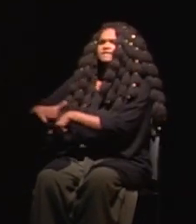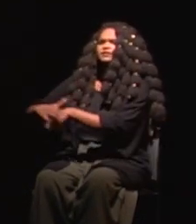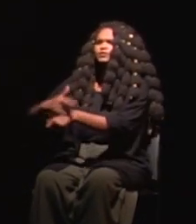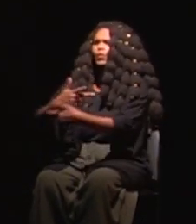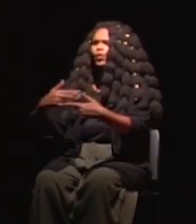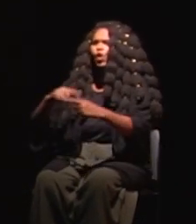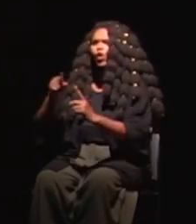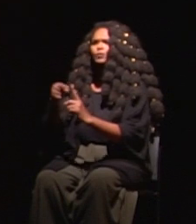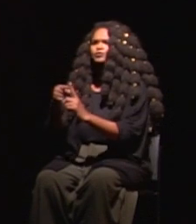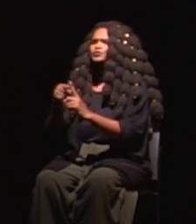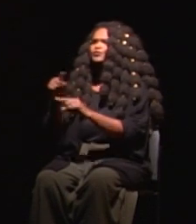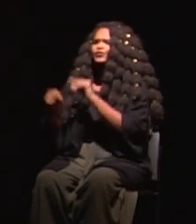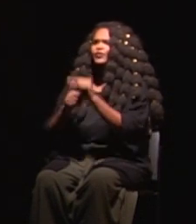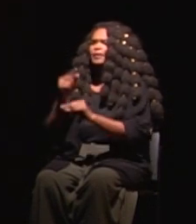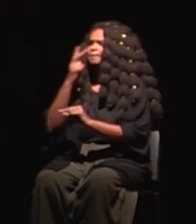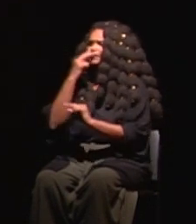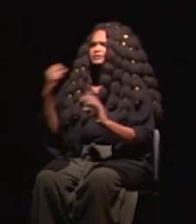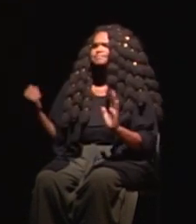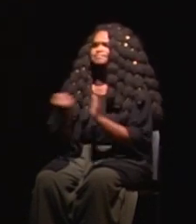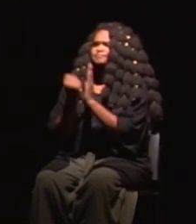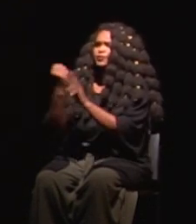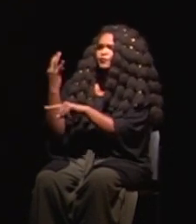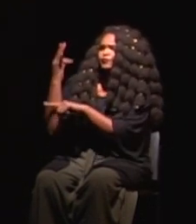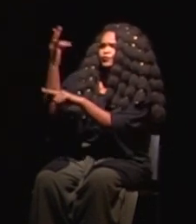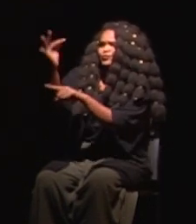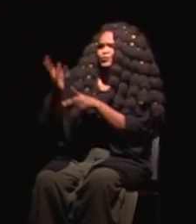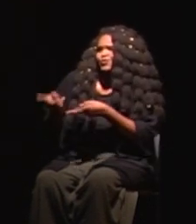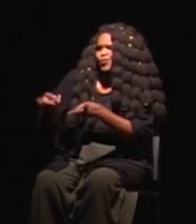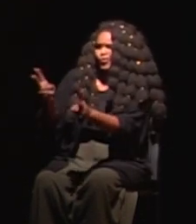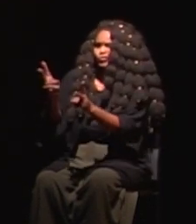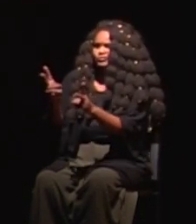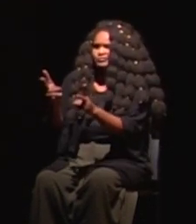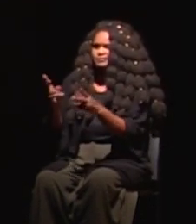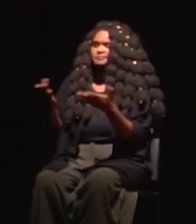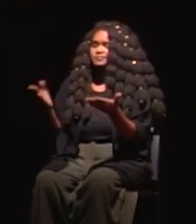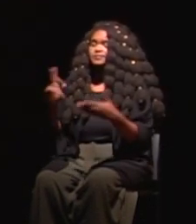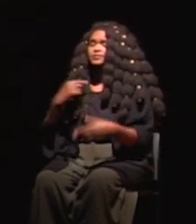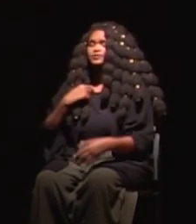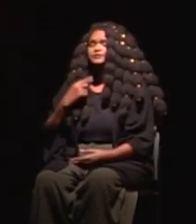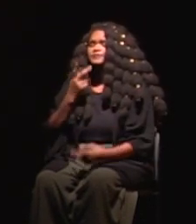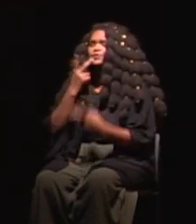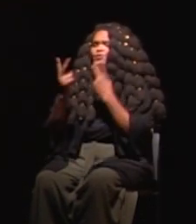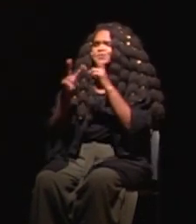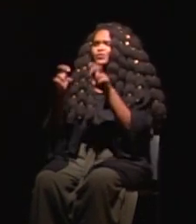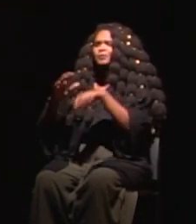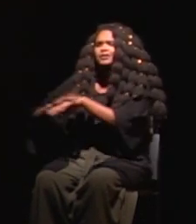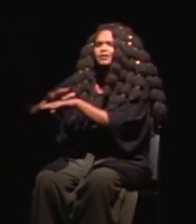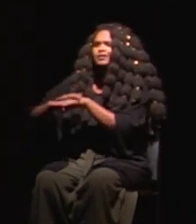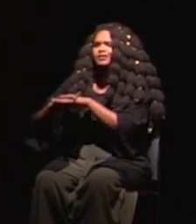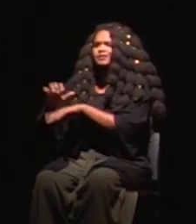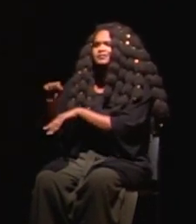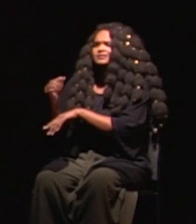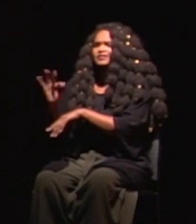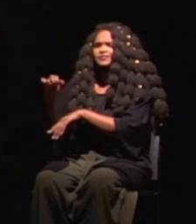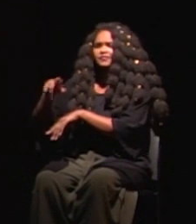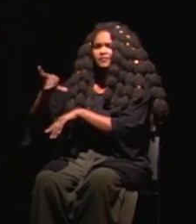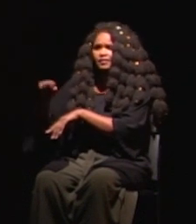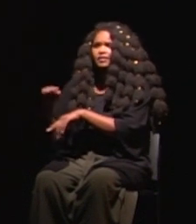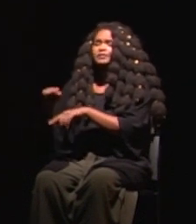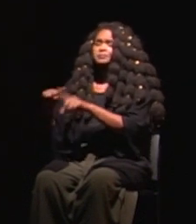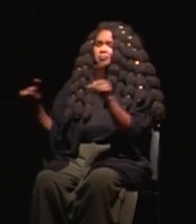para o futuro e tal. Então, a gente falou muito do trabalho da Stefania e tal, mas é incrível,